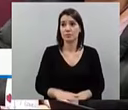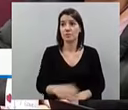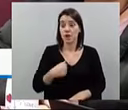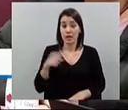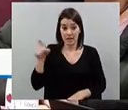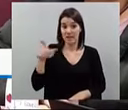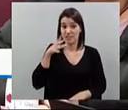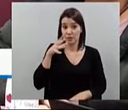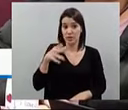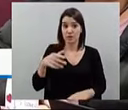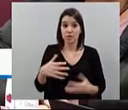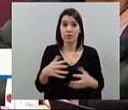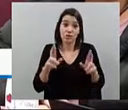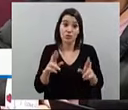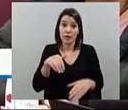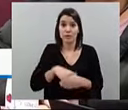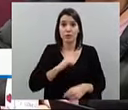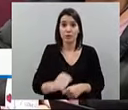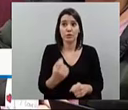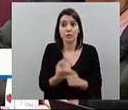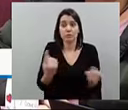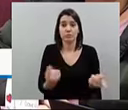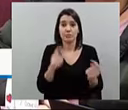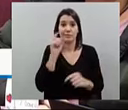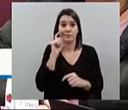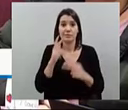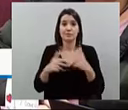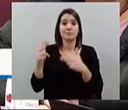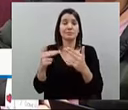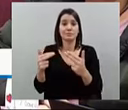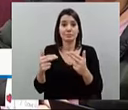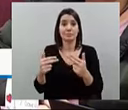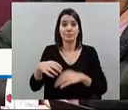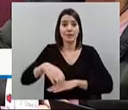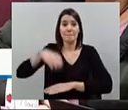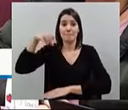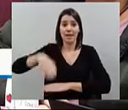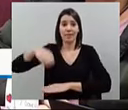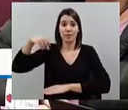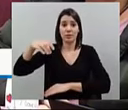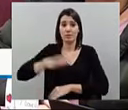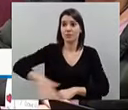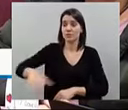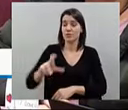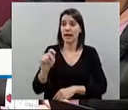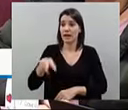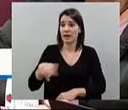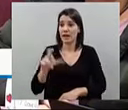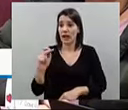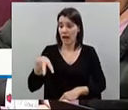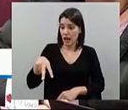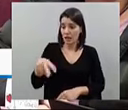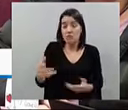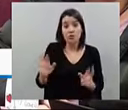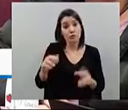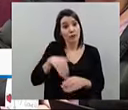só espero que ele vote contra a proposta, porque se defende a construção dos prédios em zonas REN e em zonas REN, eu só espero que ele vote contra